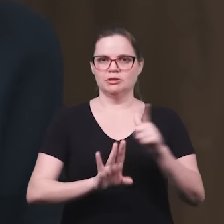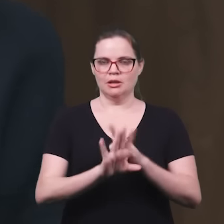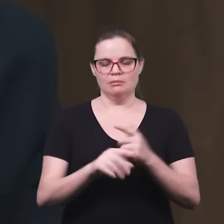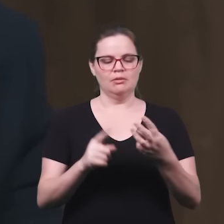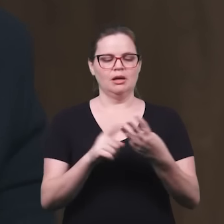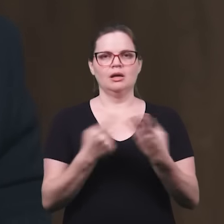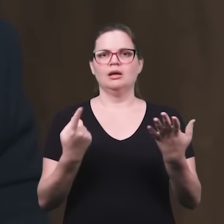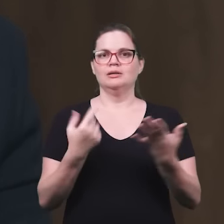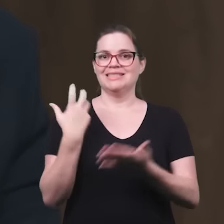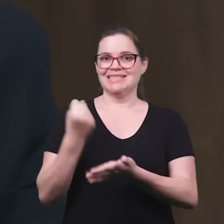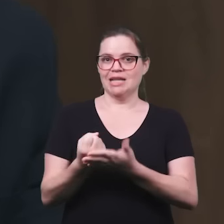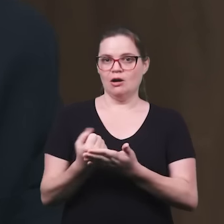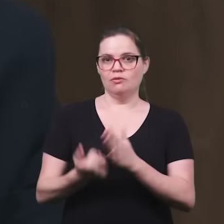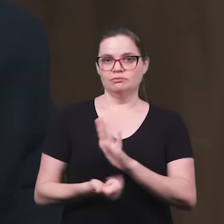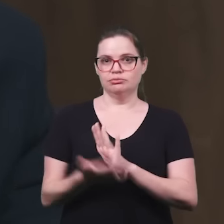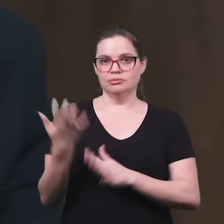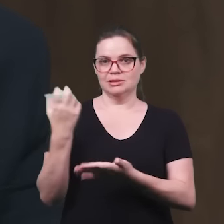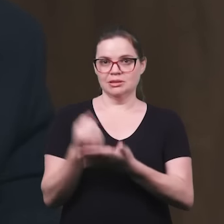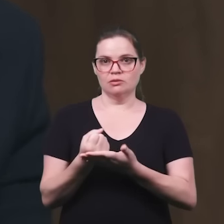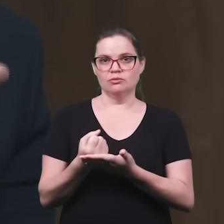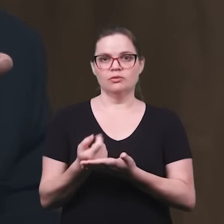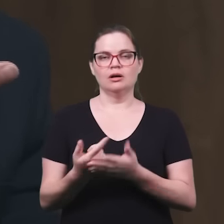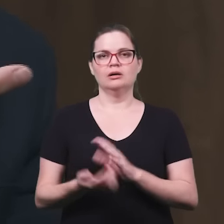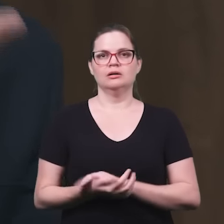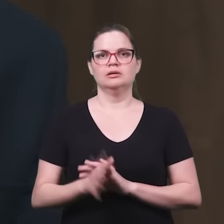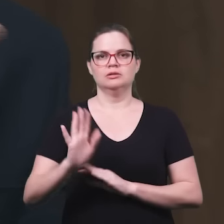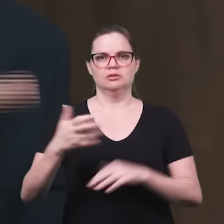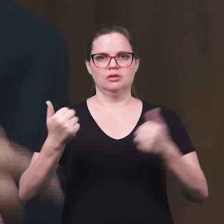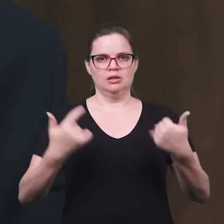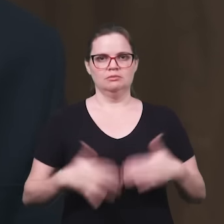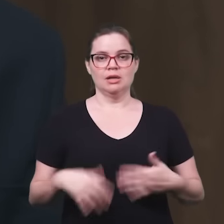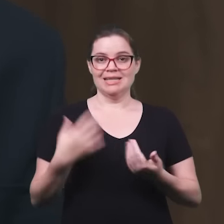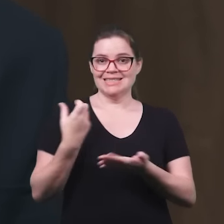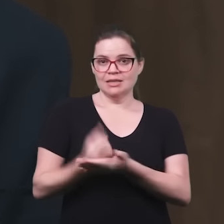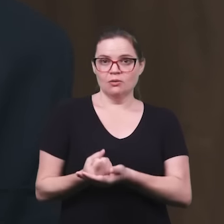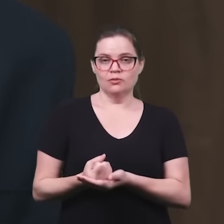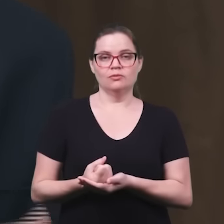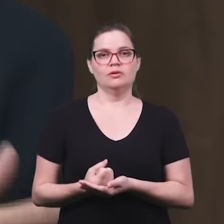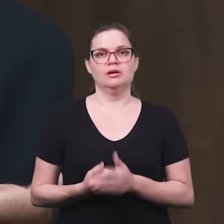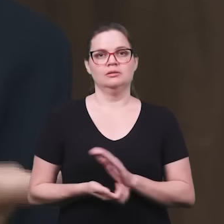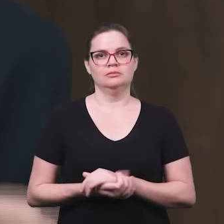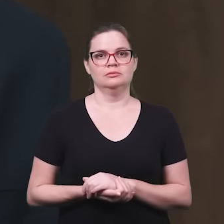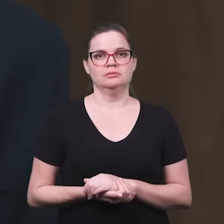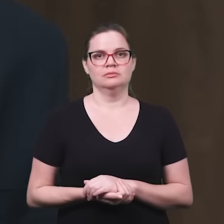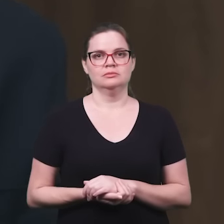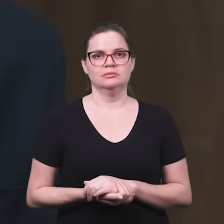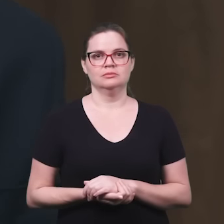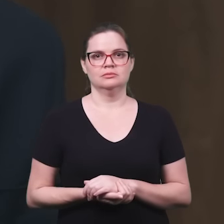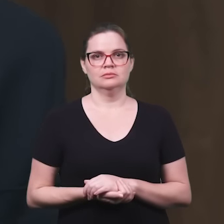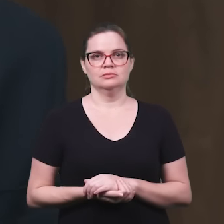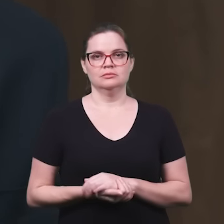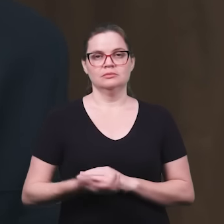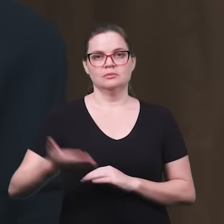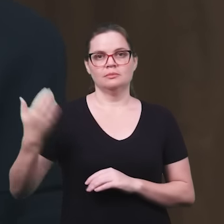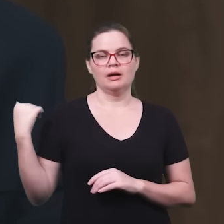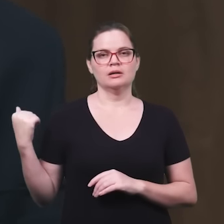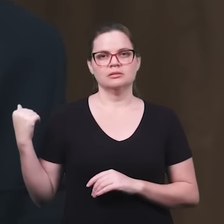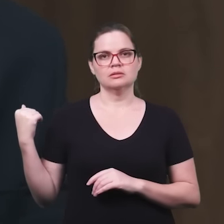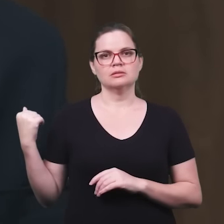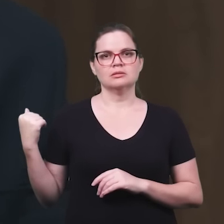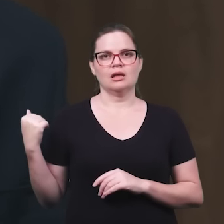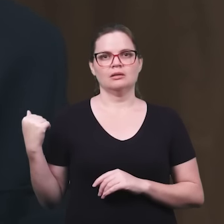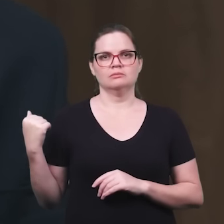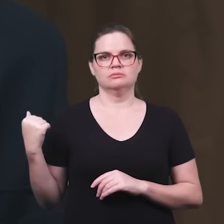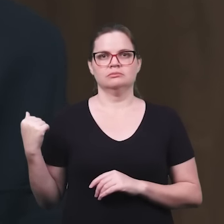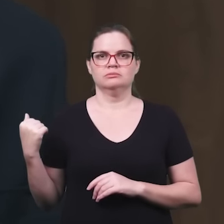muito compartilhamento, muito salvamento. O salvamento, né, eu até citei um pouquinho aqui já dele, mas o salvamento, num